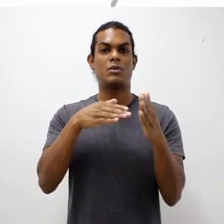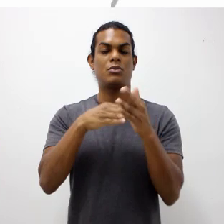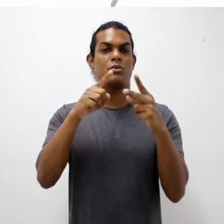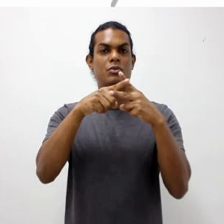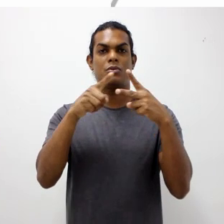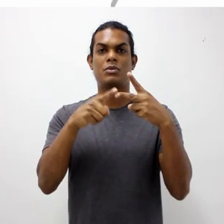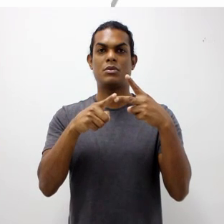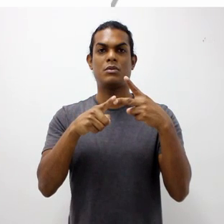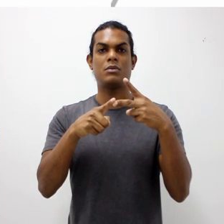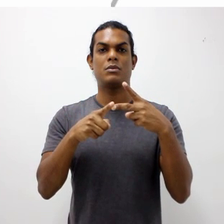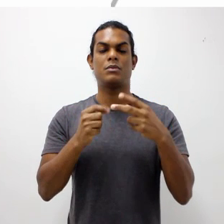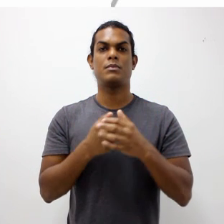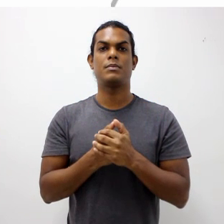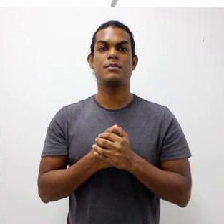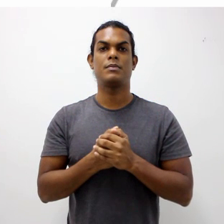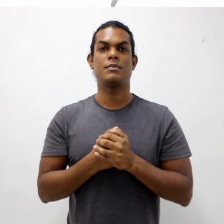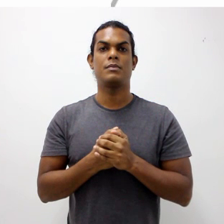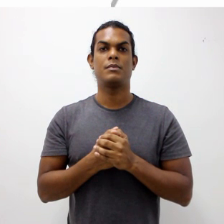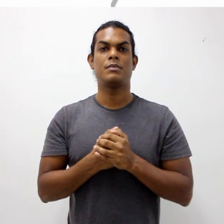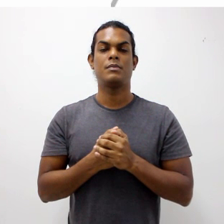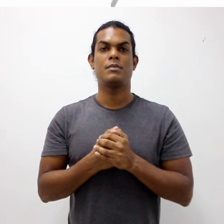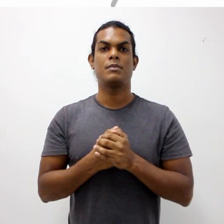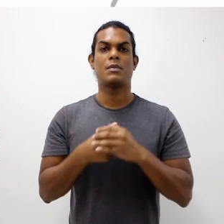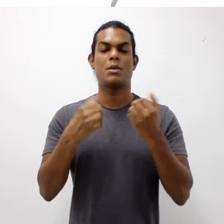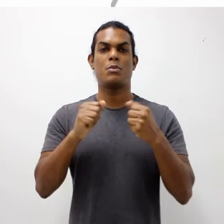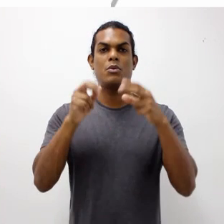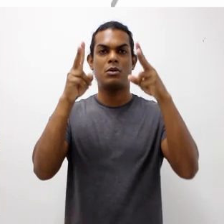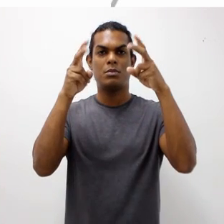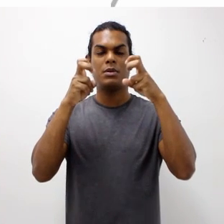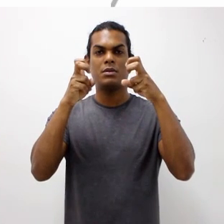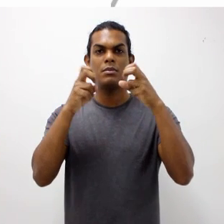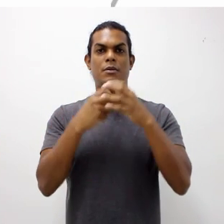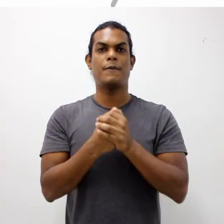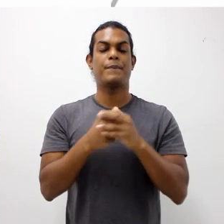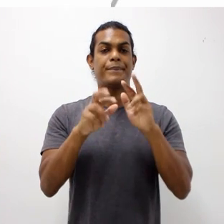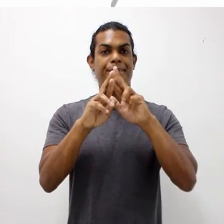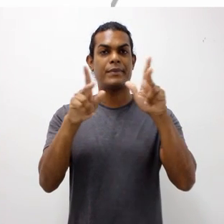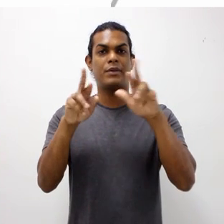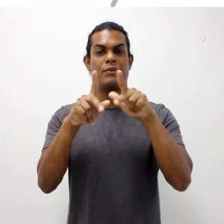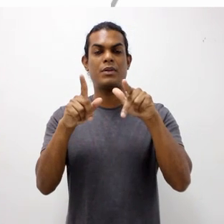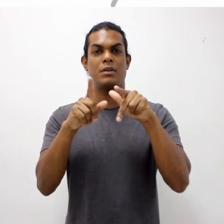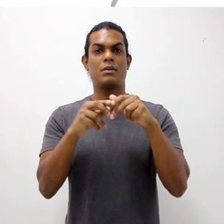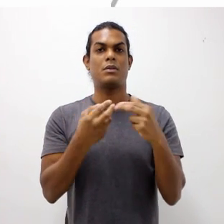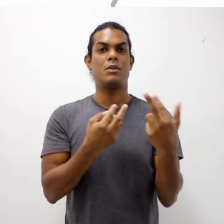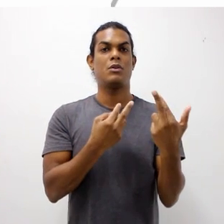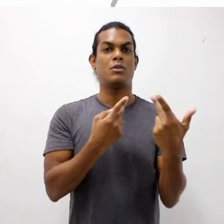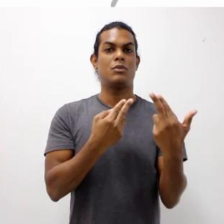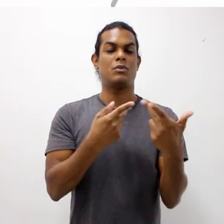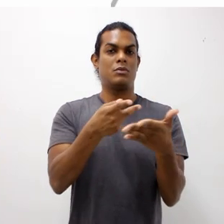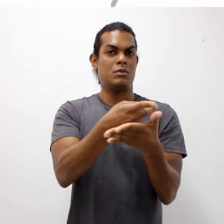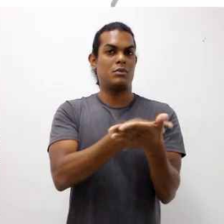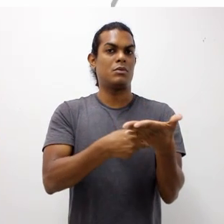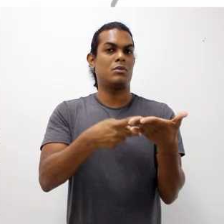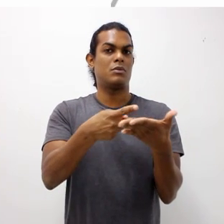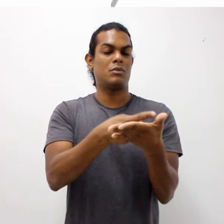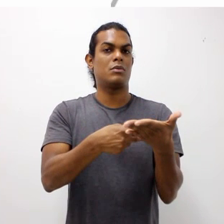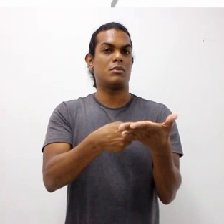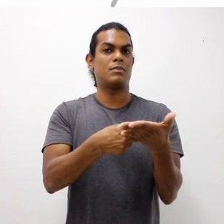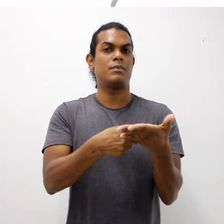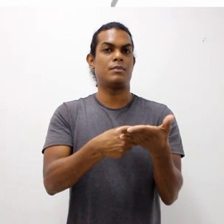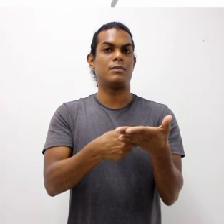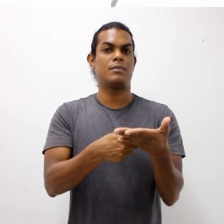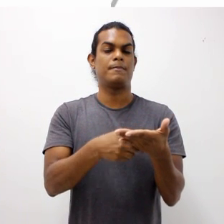essa diferenciação, aqui a gente pode acompanhar claramente a diferença entre a mesma peça desenhada em isometria